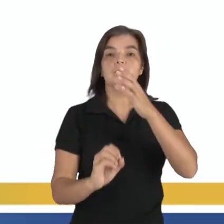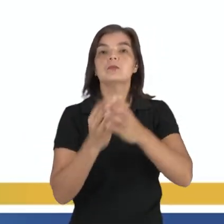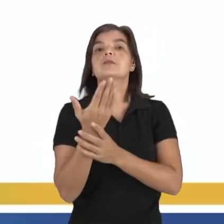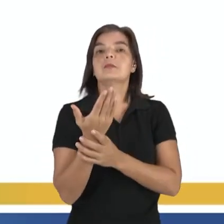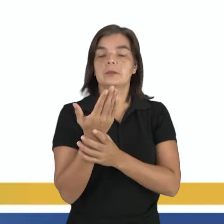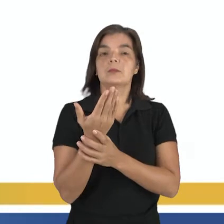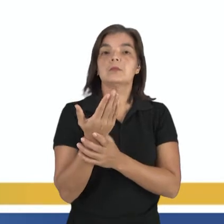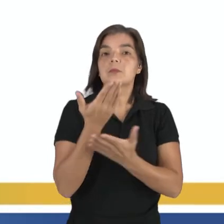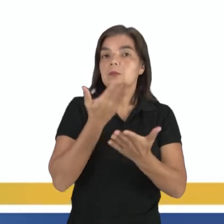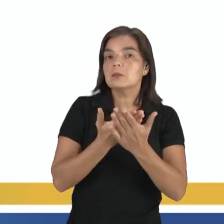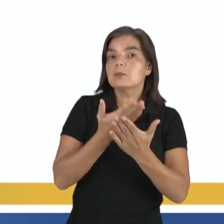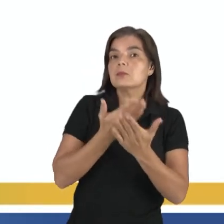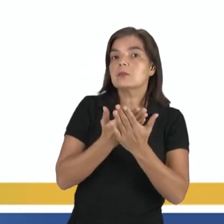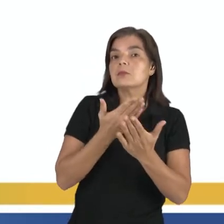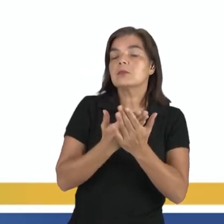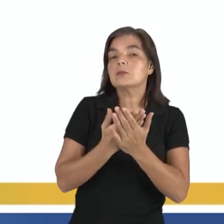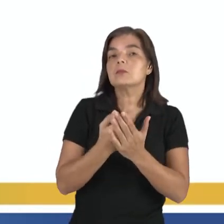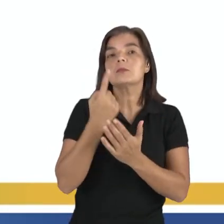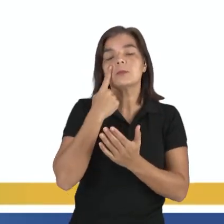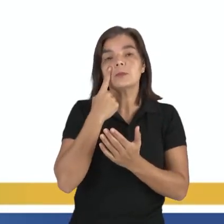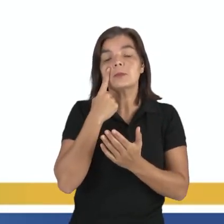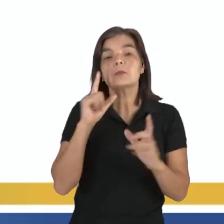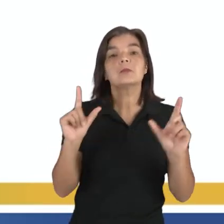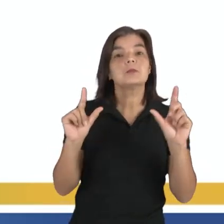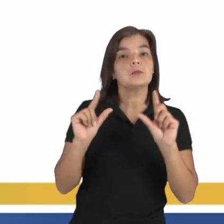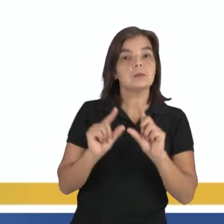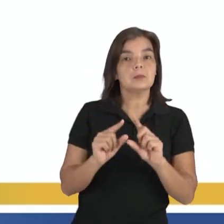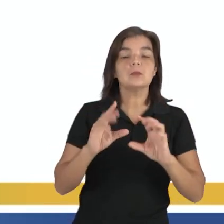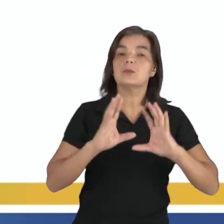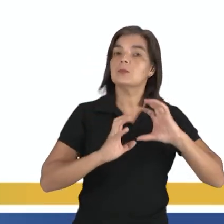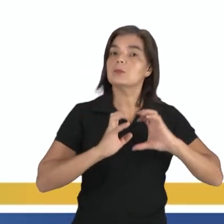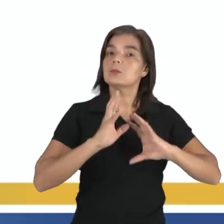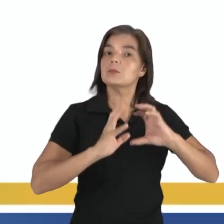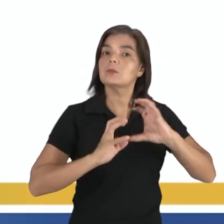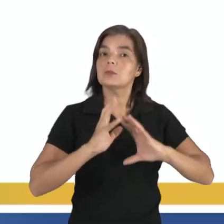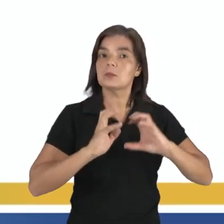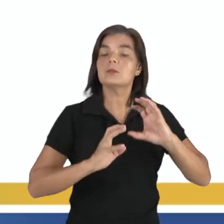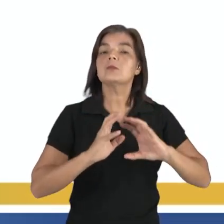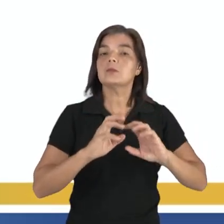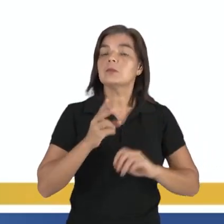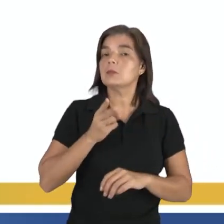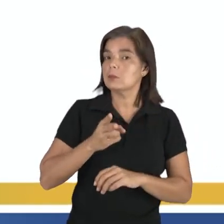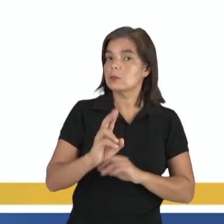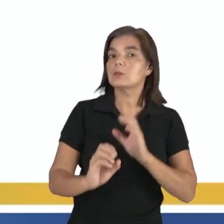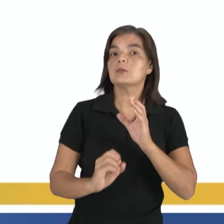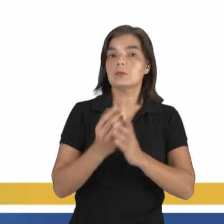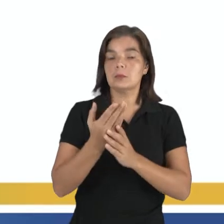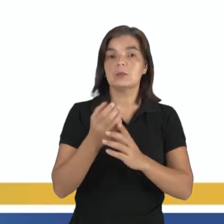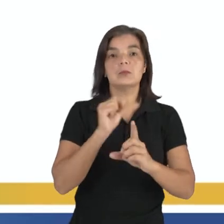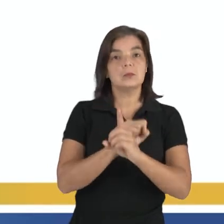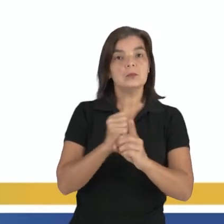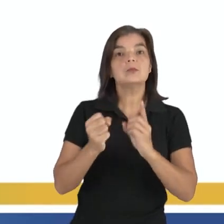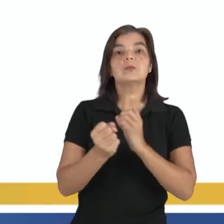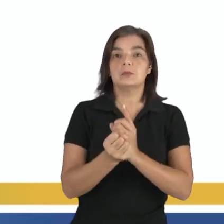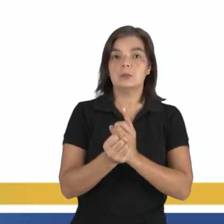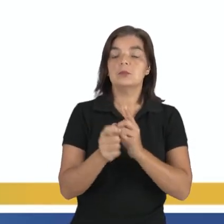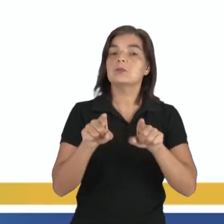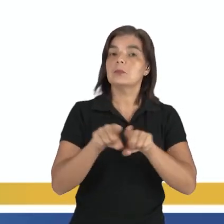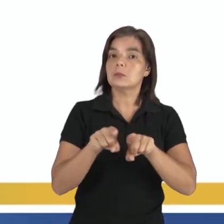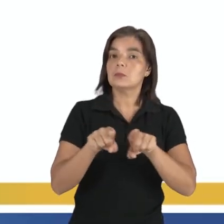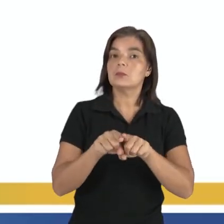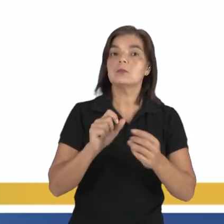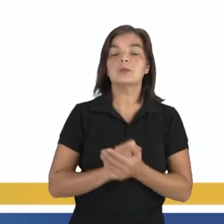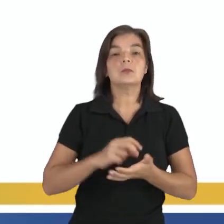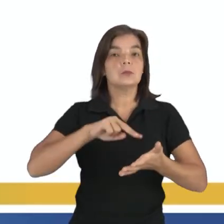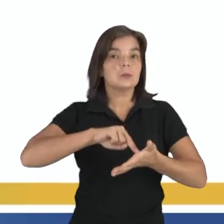surgiu, segundo os estudos, para amenizar os conflitos que eram inerentes à convivência social, para